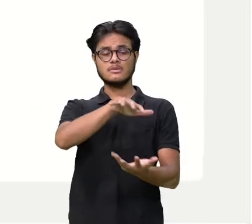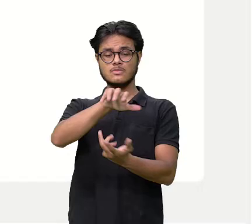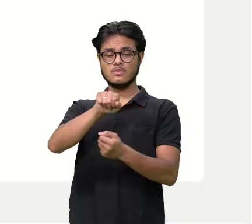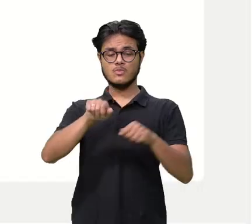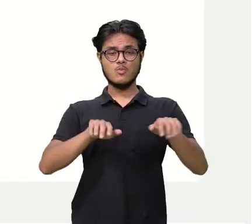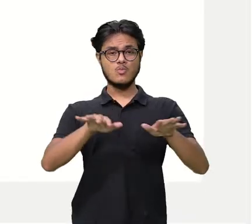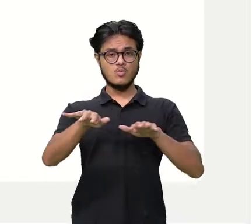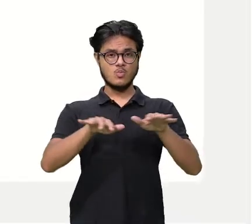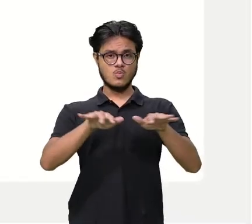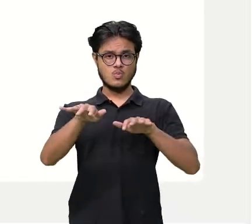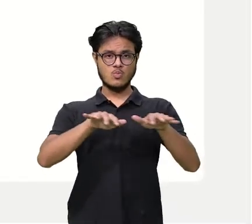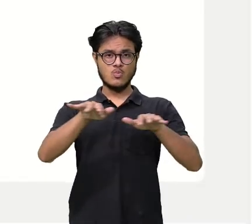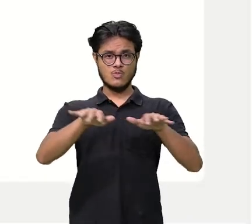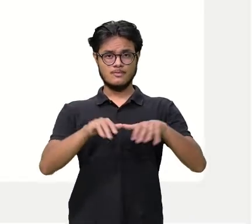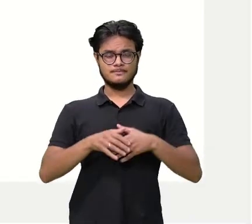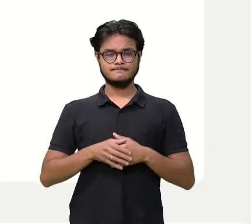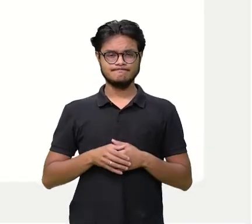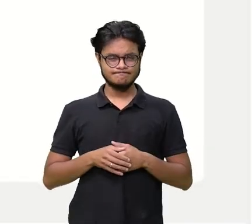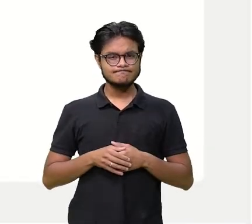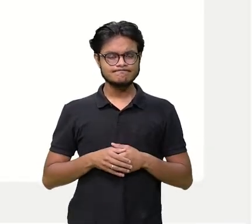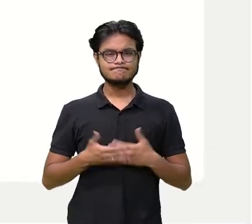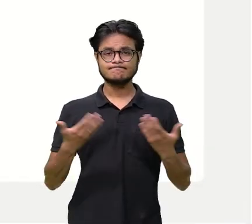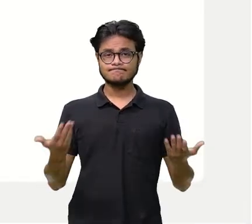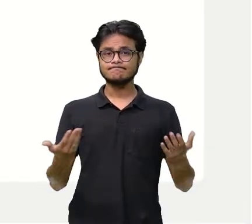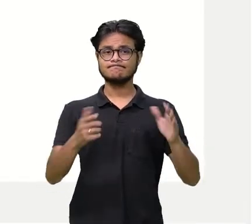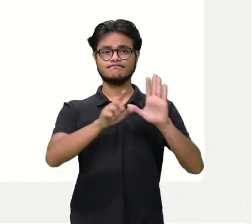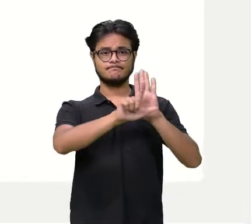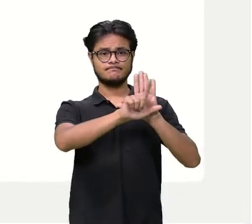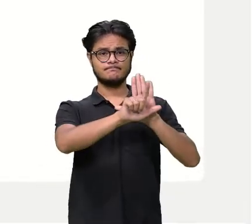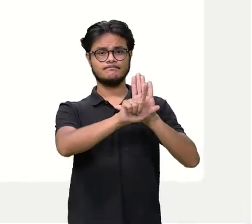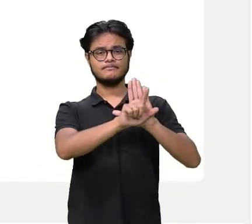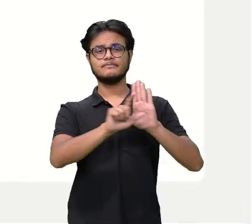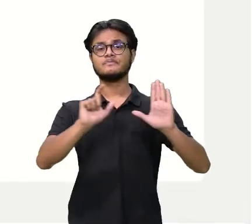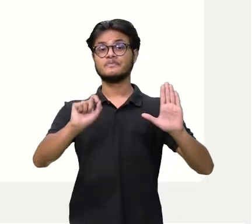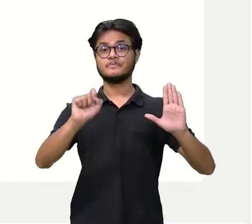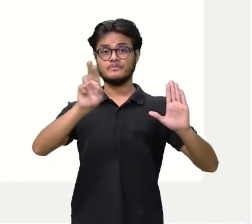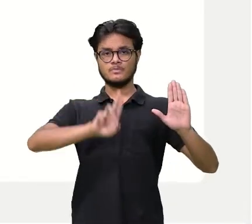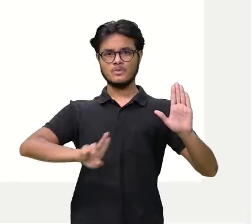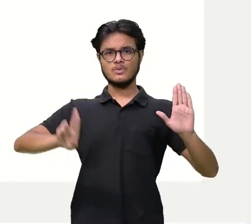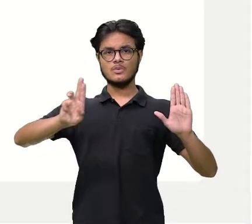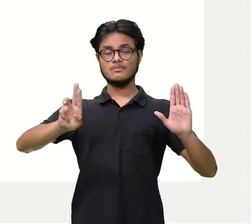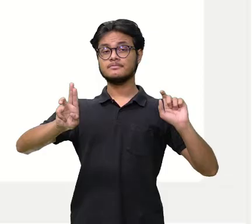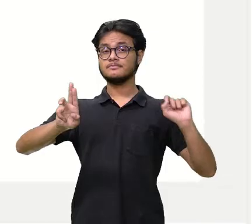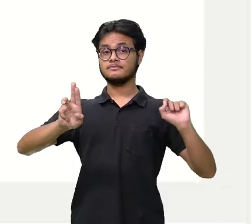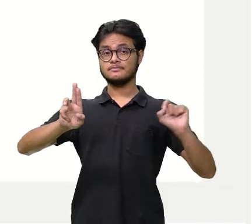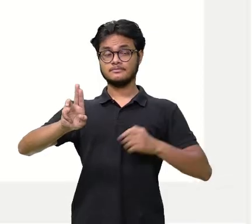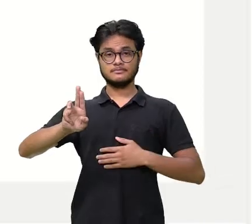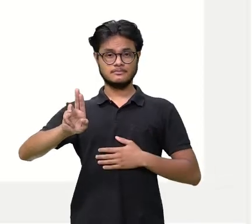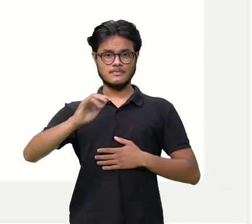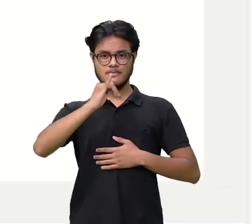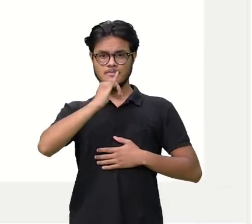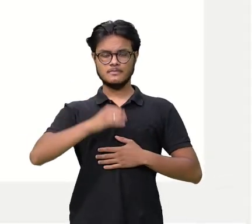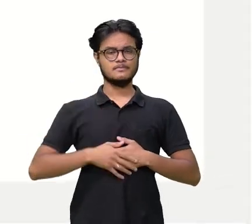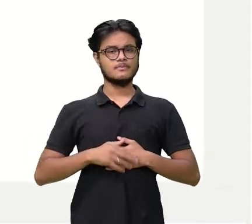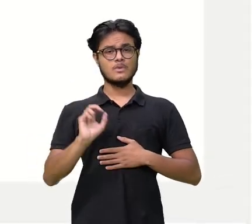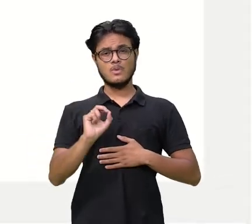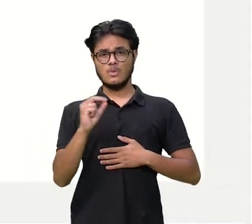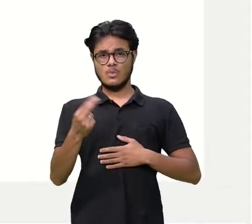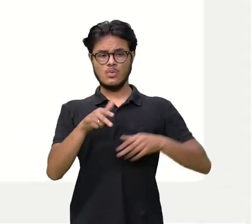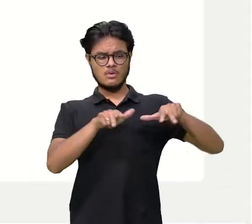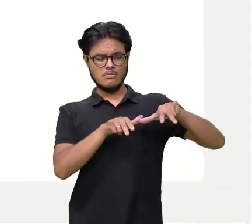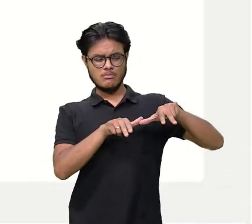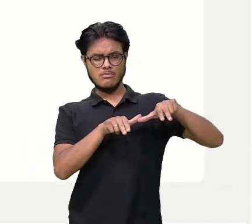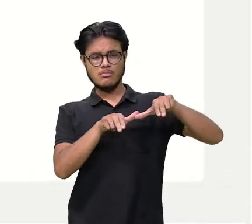no sistema solar. Tais leis aplicam desde a trajetória dos satélites à busca